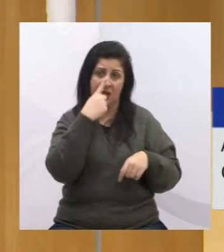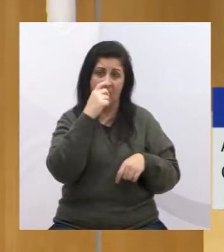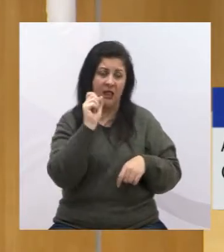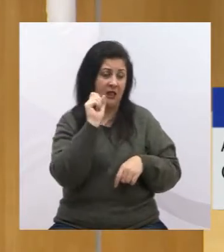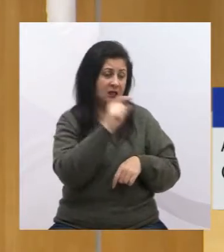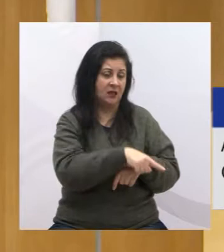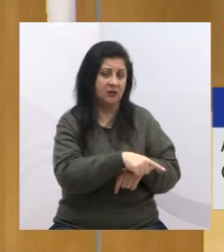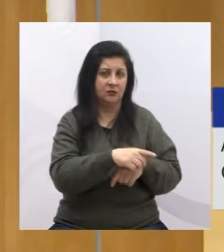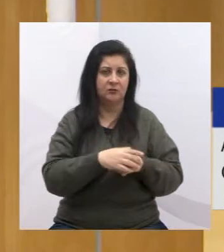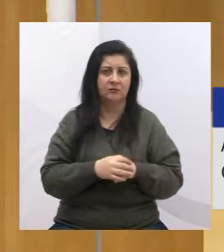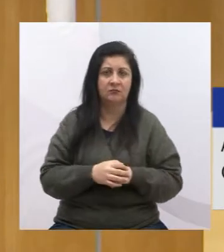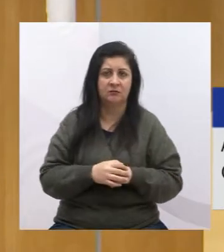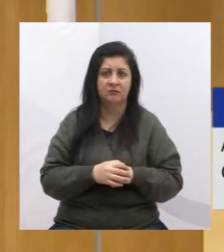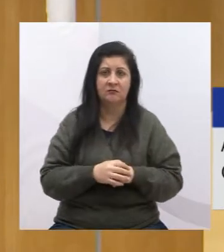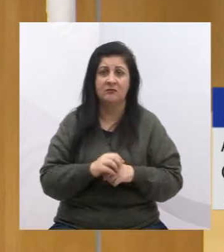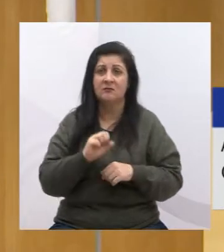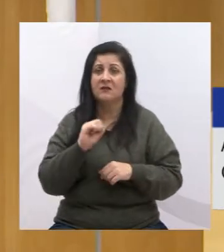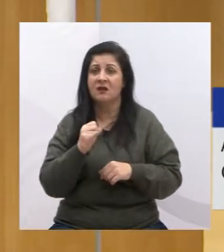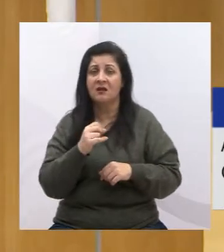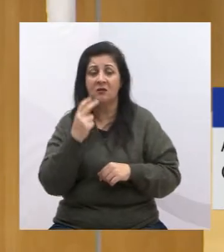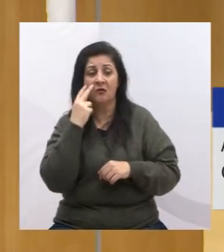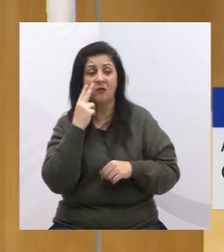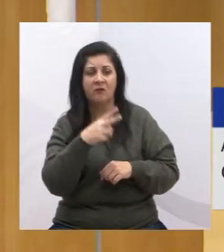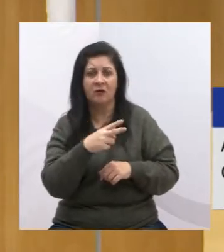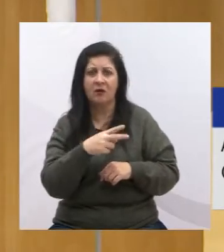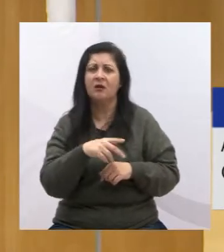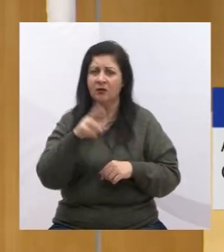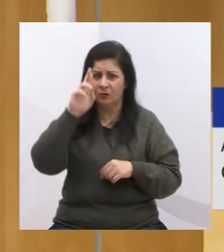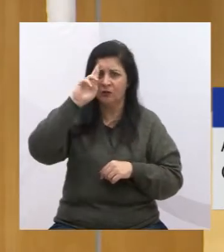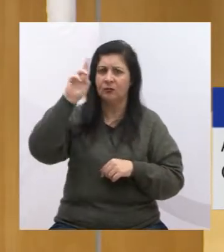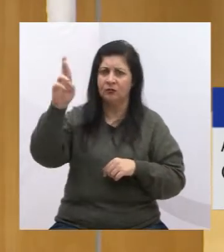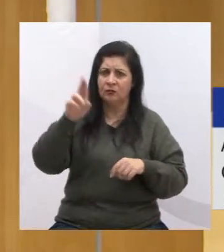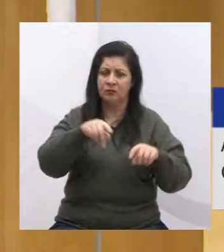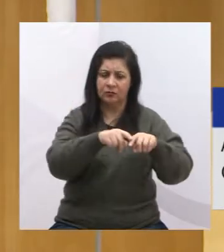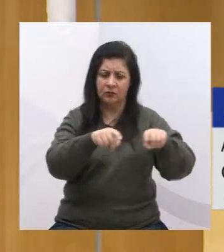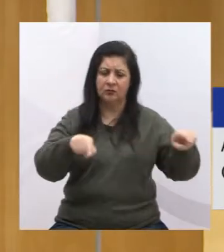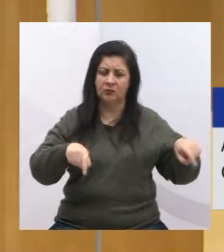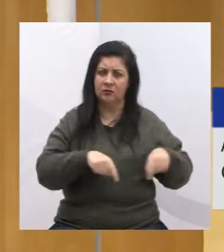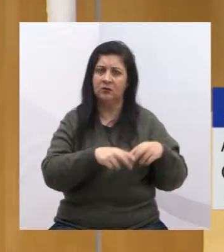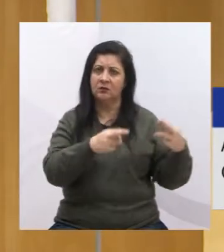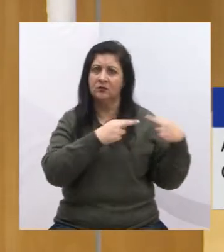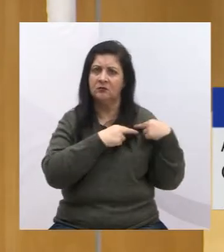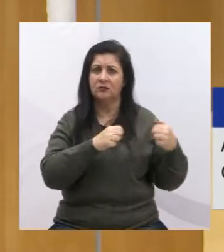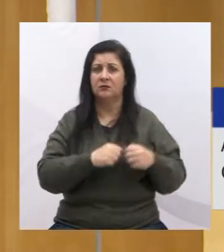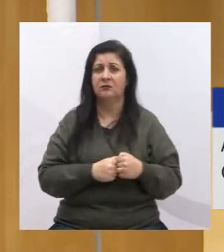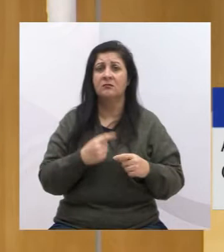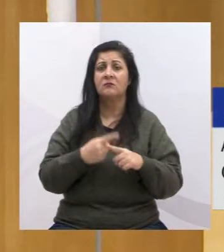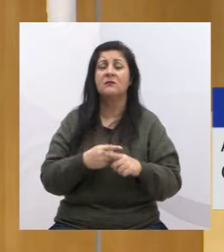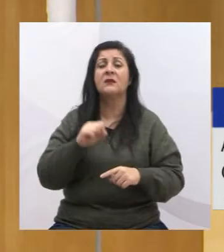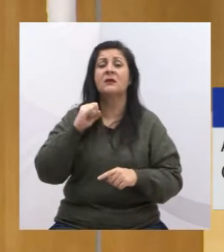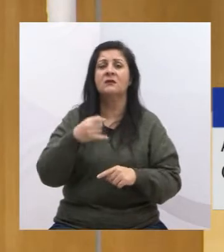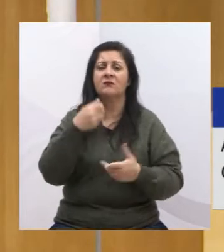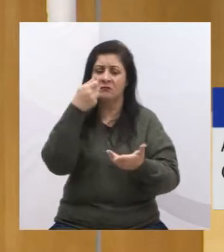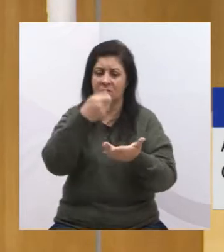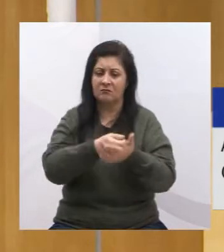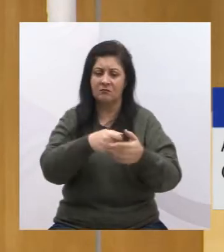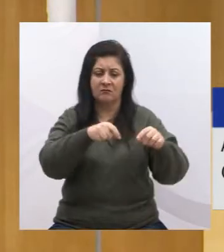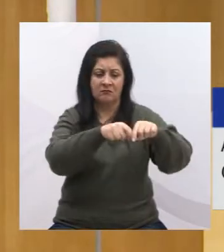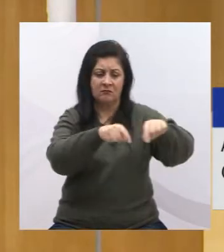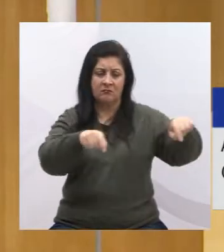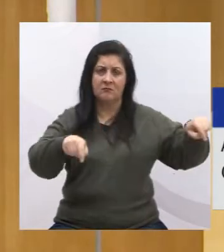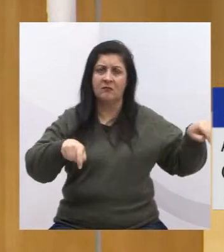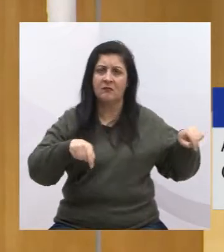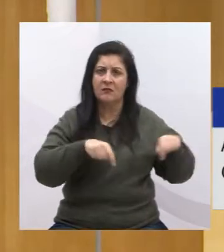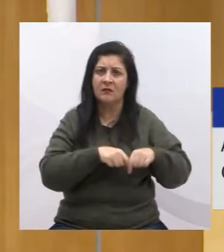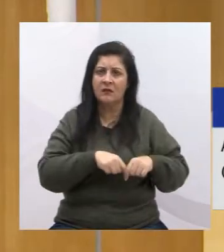for punido em flagrante, o dono do terreno é o responsável. Porque quando você tem um bem, você compra um bem, você sabe que você já